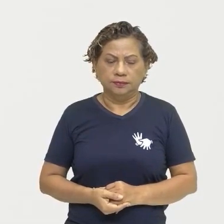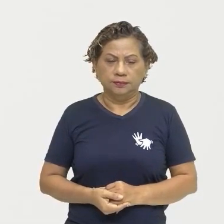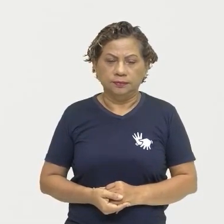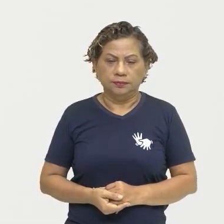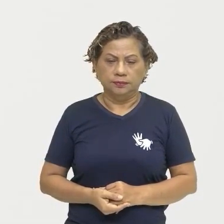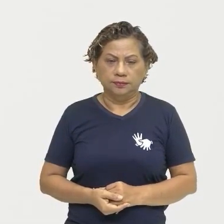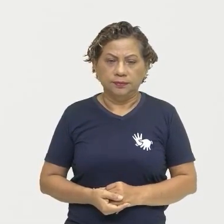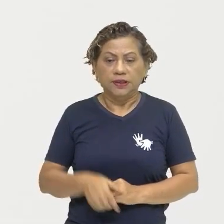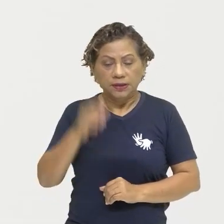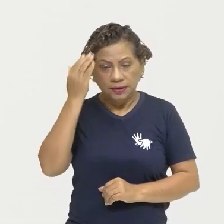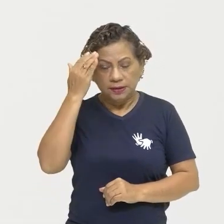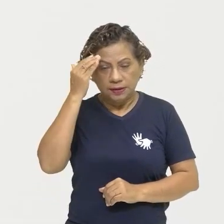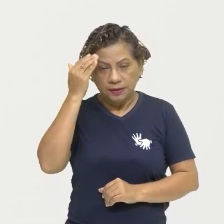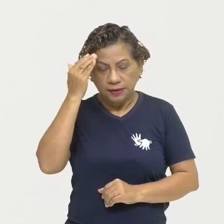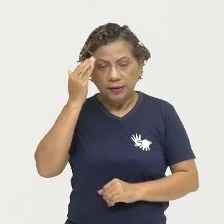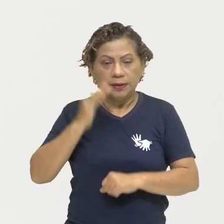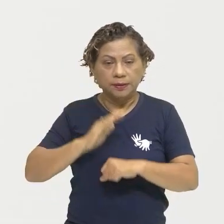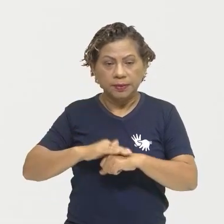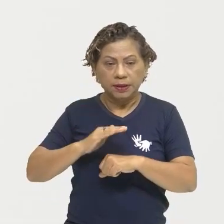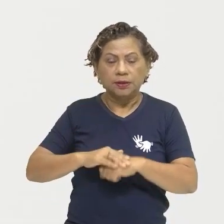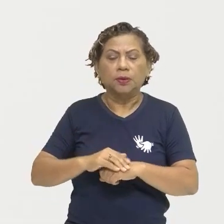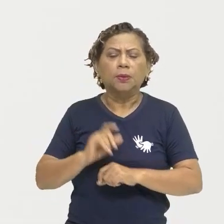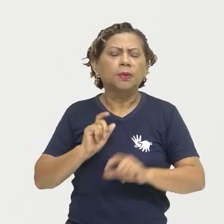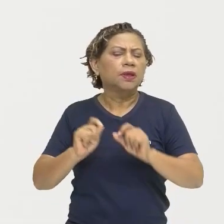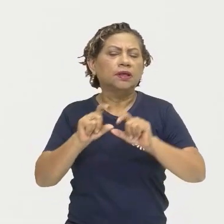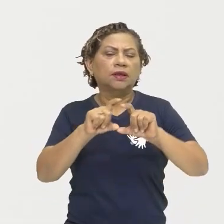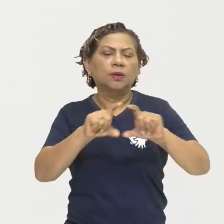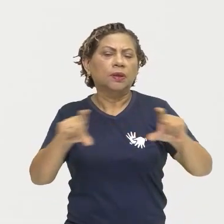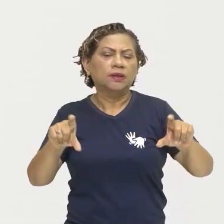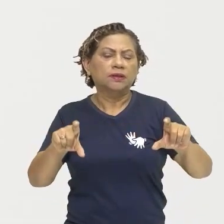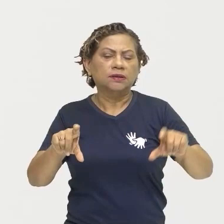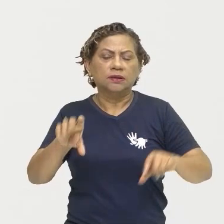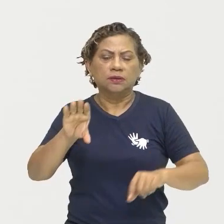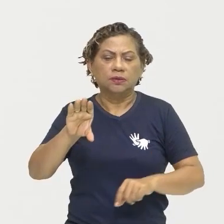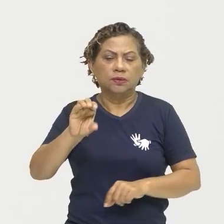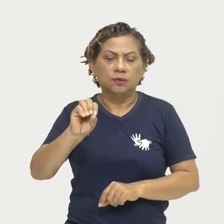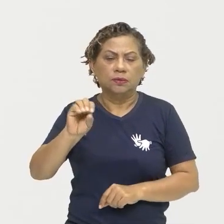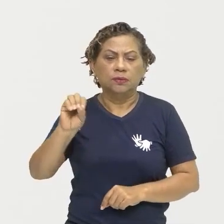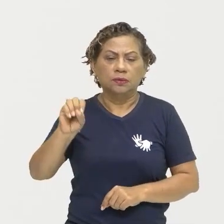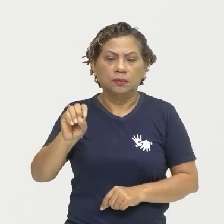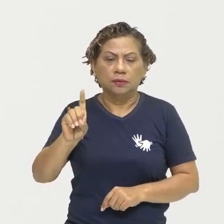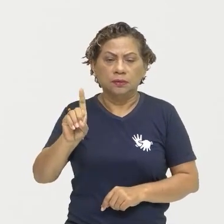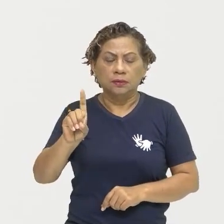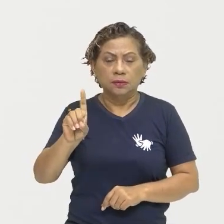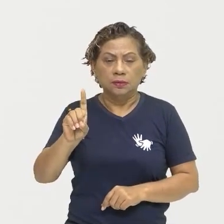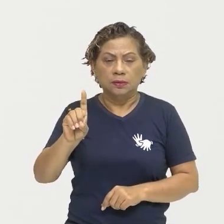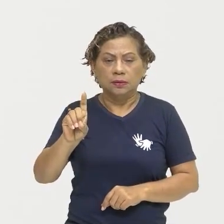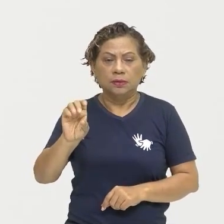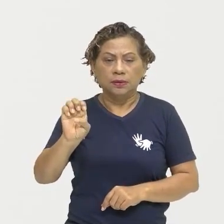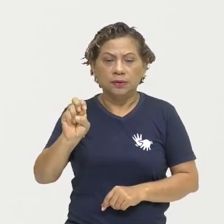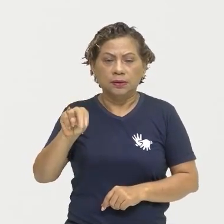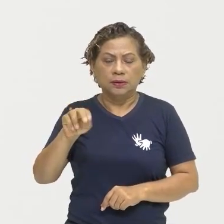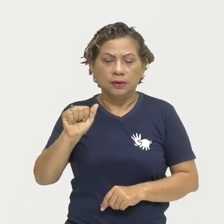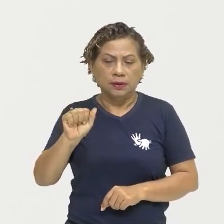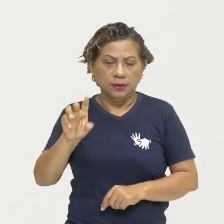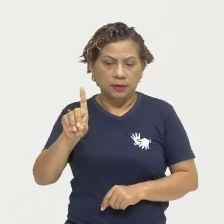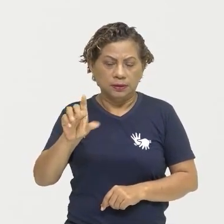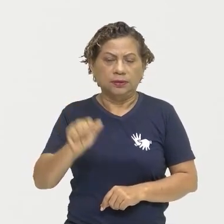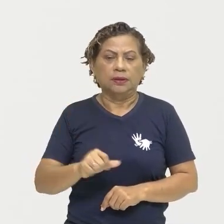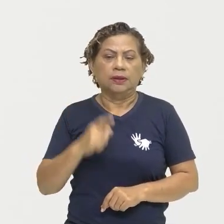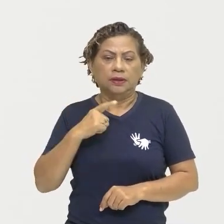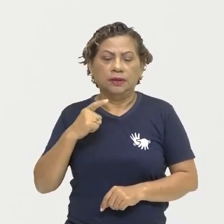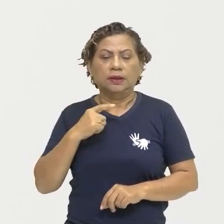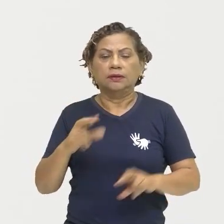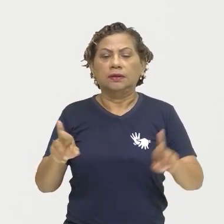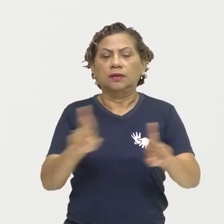a oração coordenada. Olha aí, então a oração coordenada dentro do período, ela vem